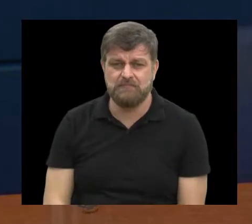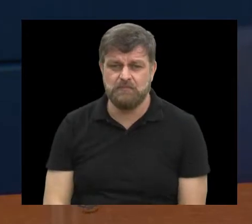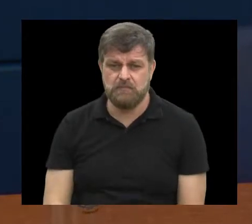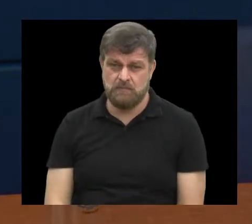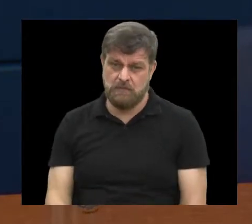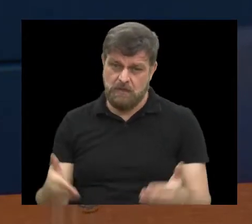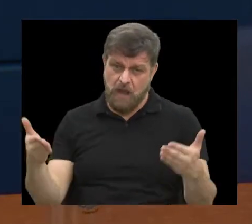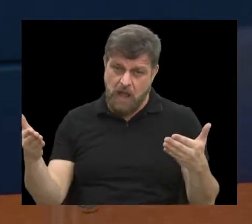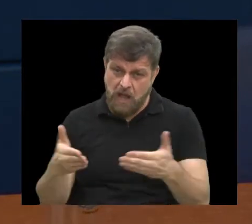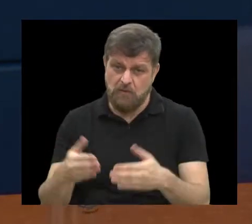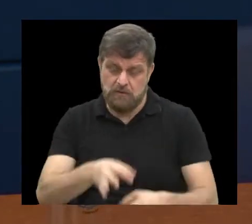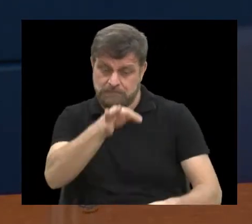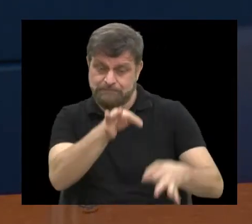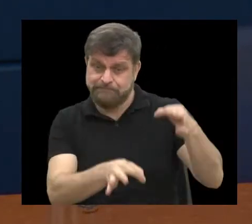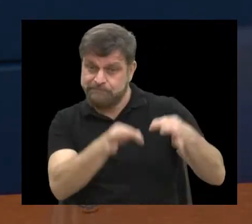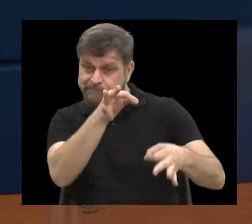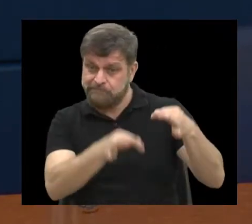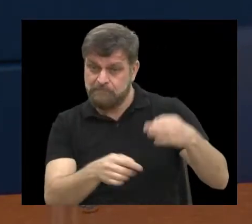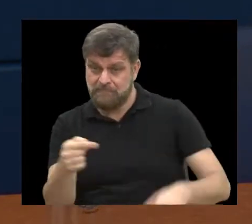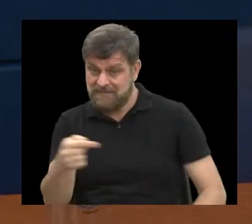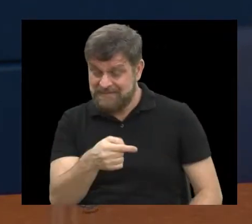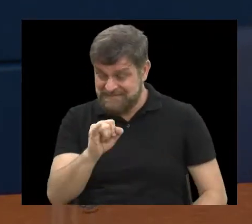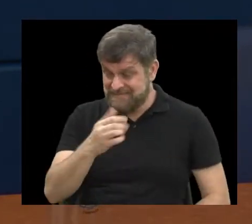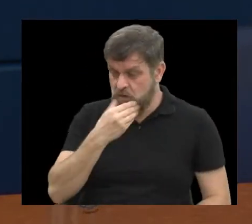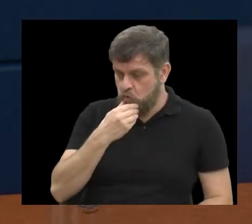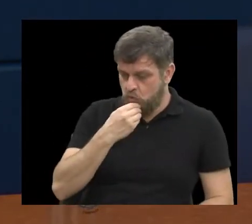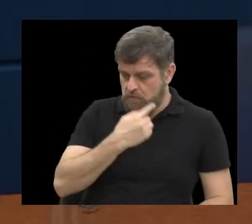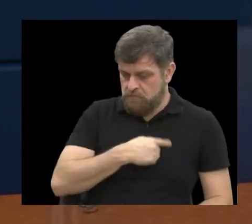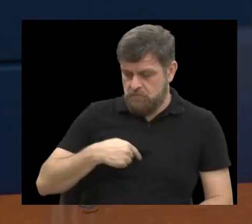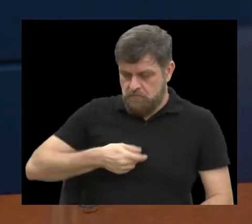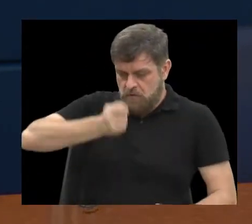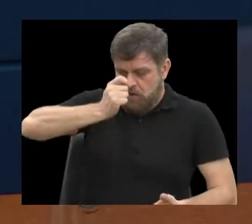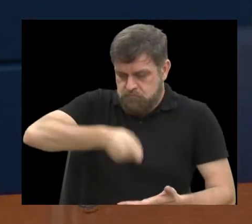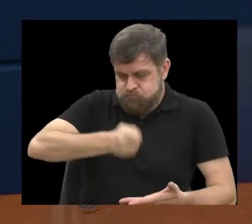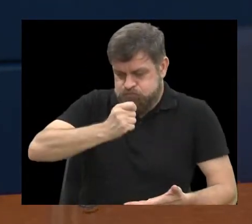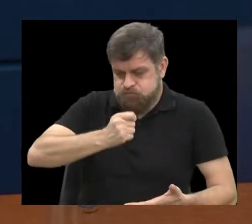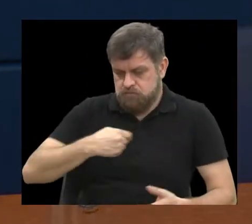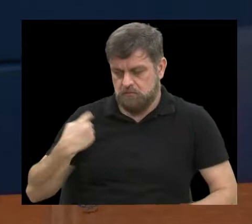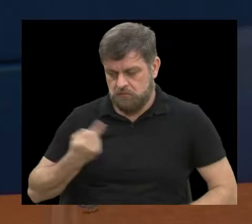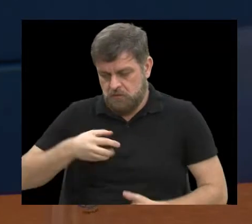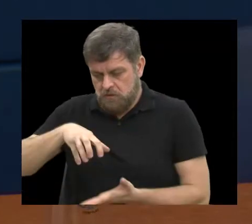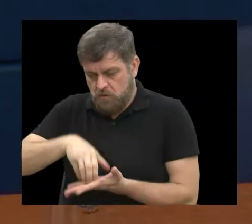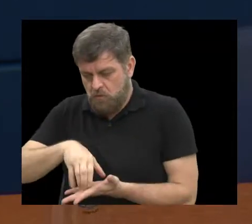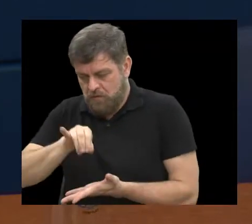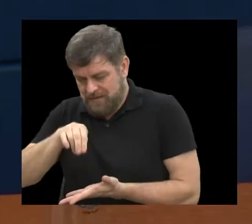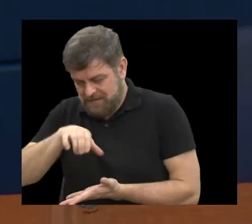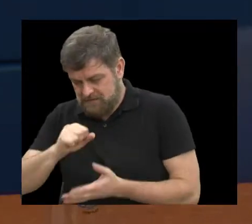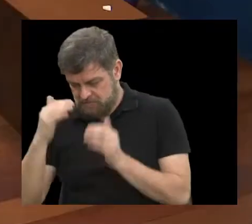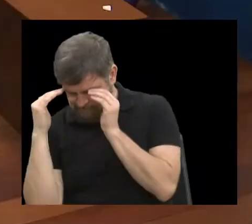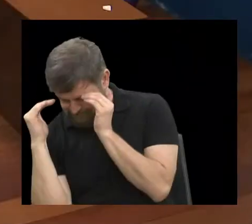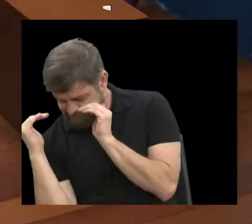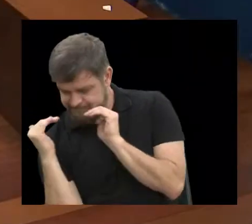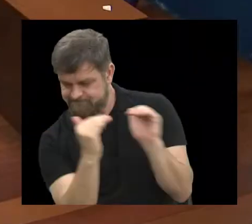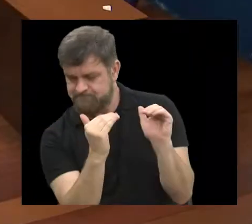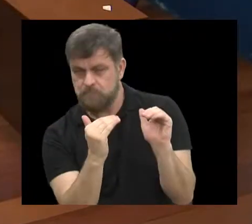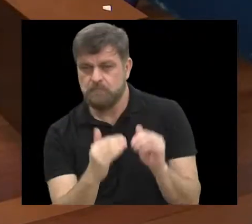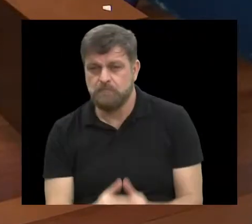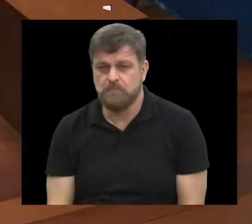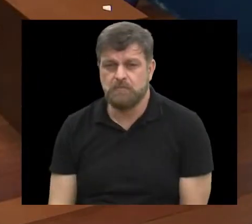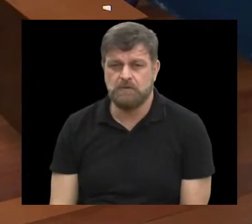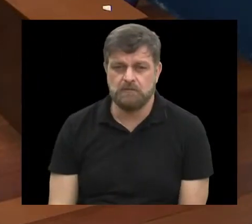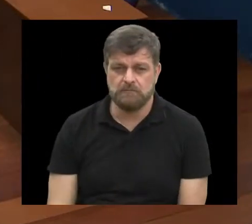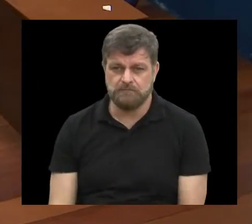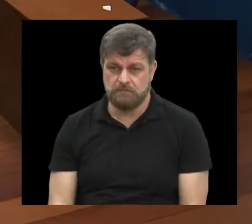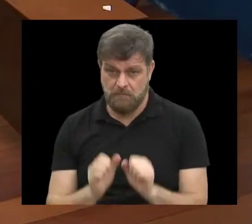com relação ao judiciário, o que o juiz determina, o INSS cumpre. Ok?